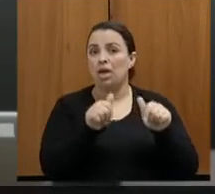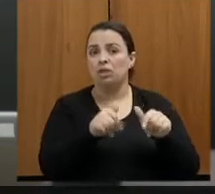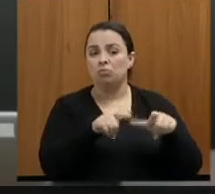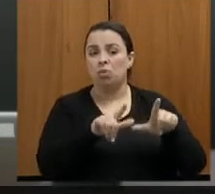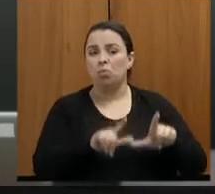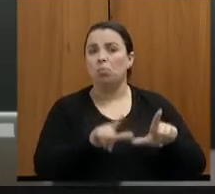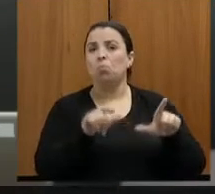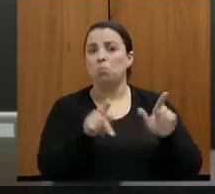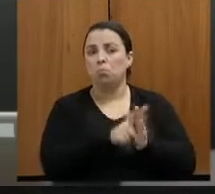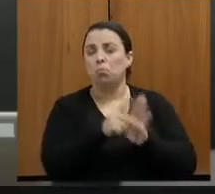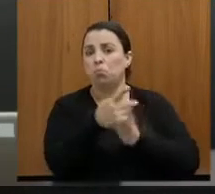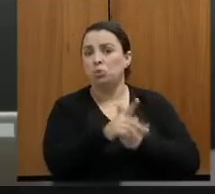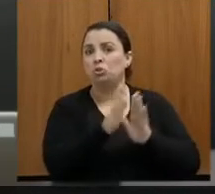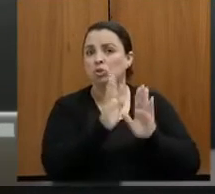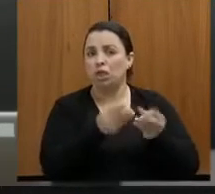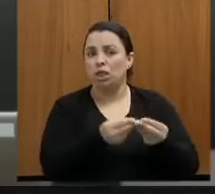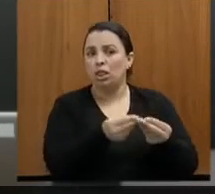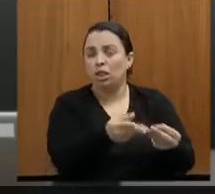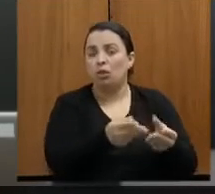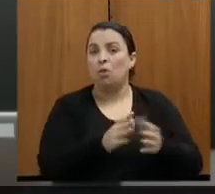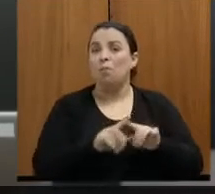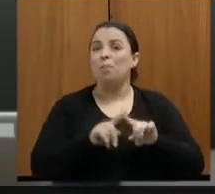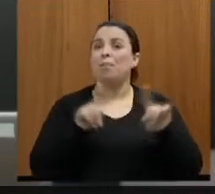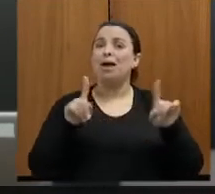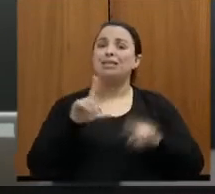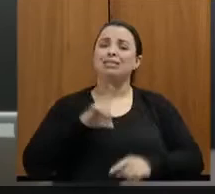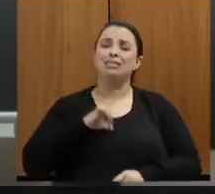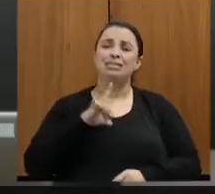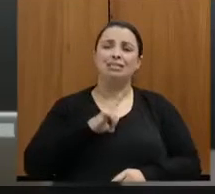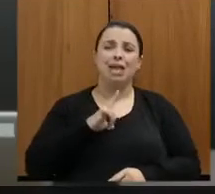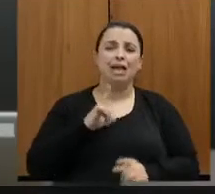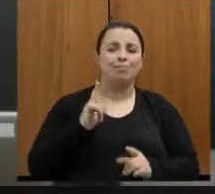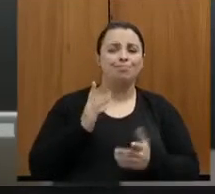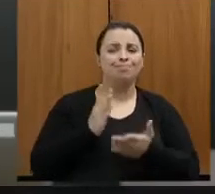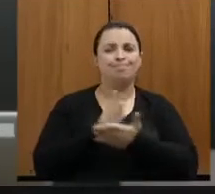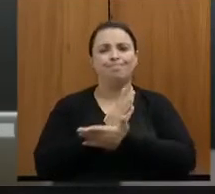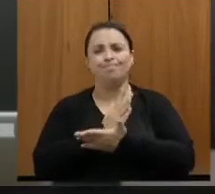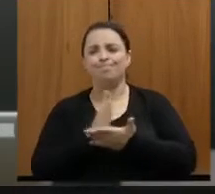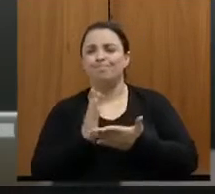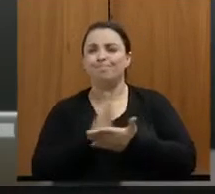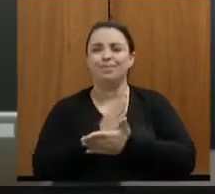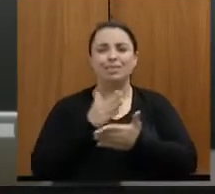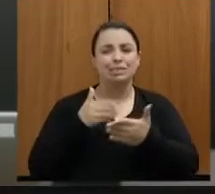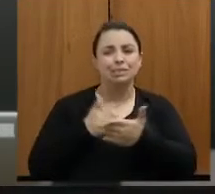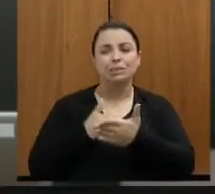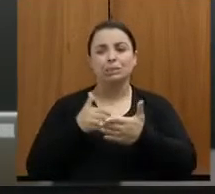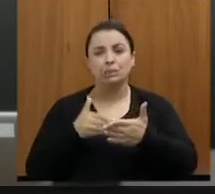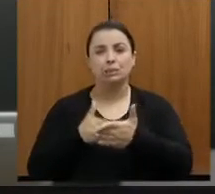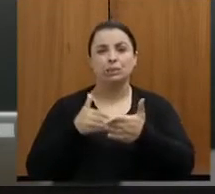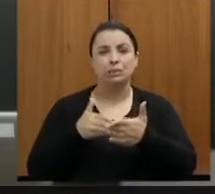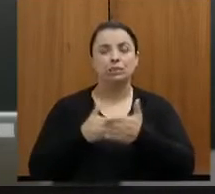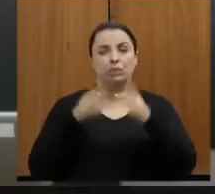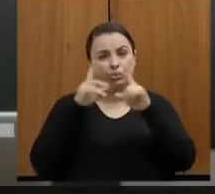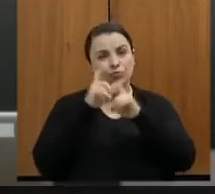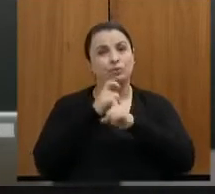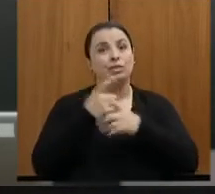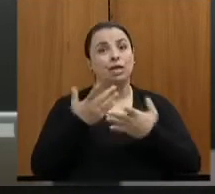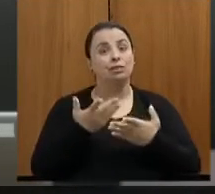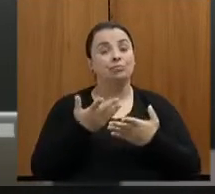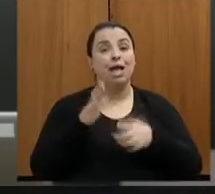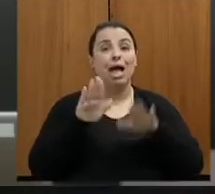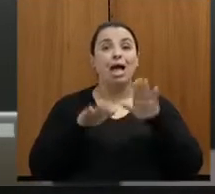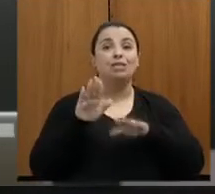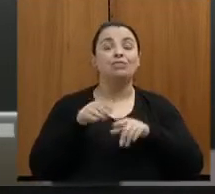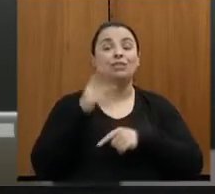nos municípios. E aqui, às vezes, a gente vai para o campo, vai fazer as visitas, e a população está